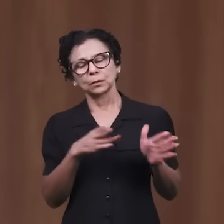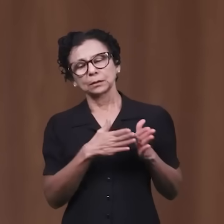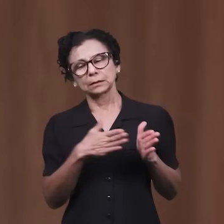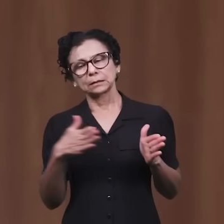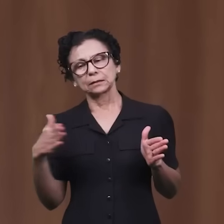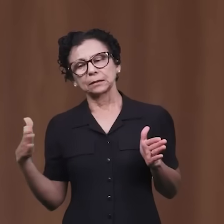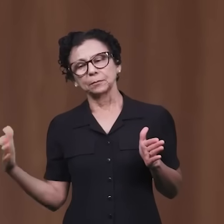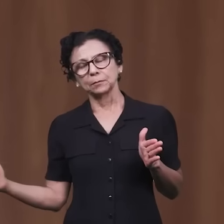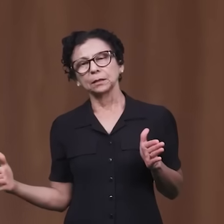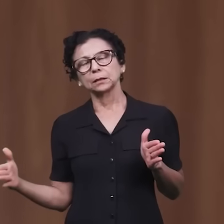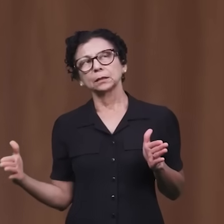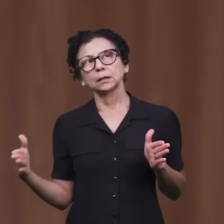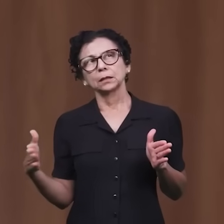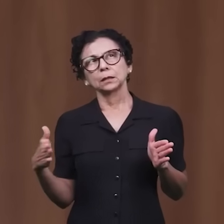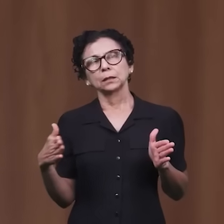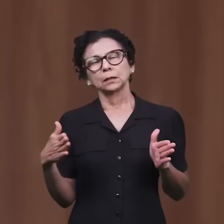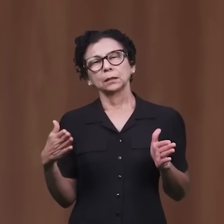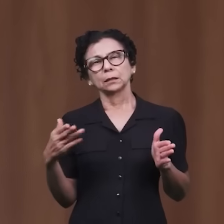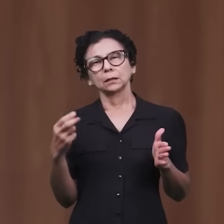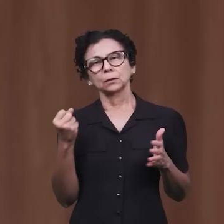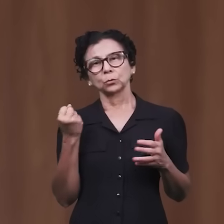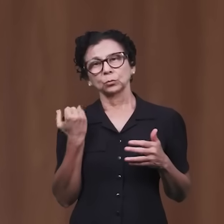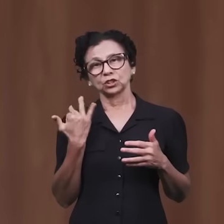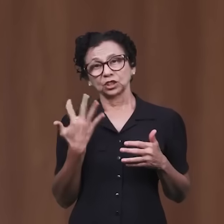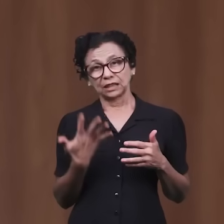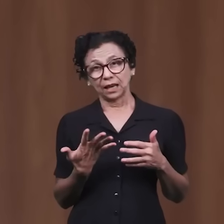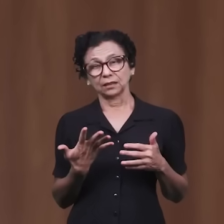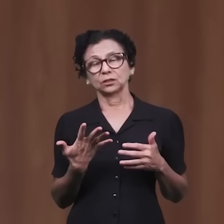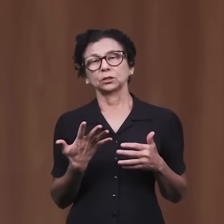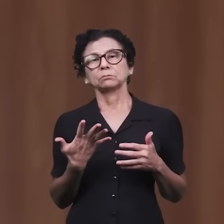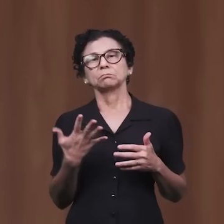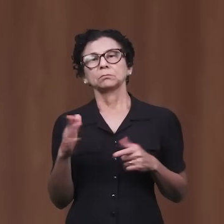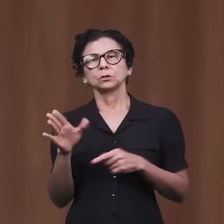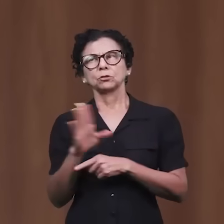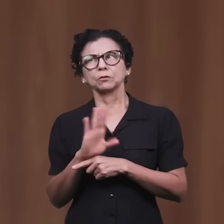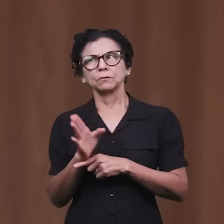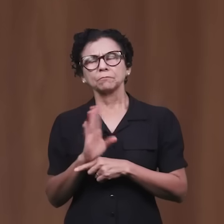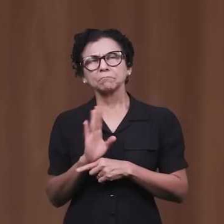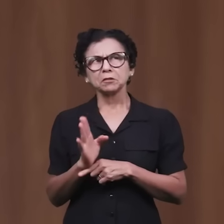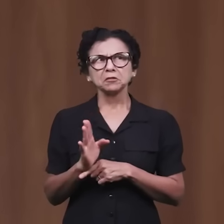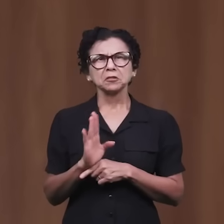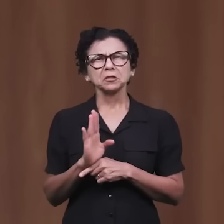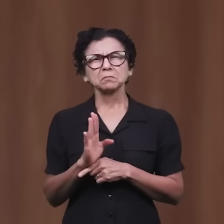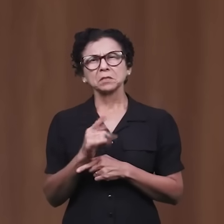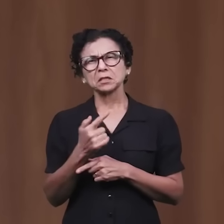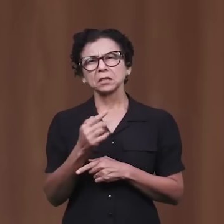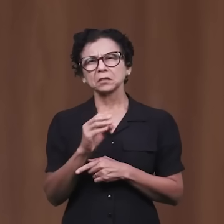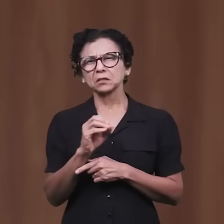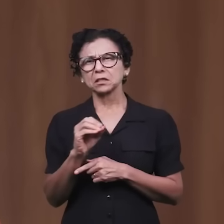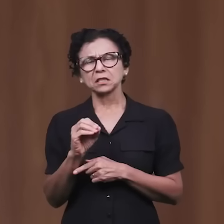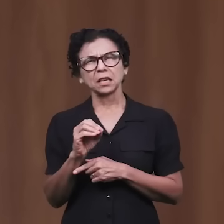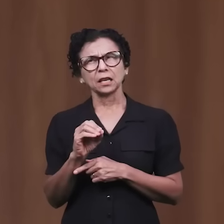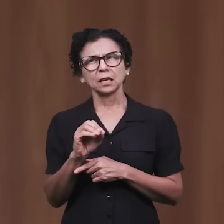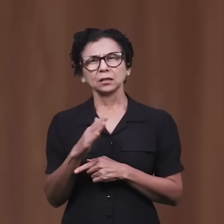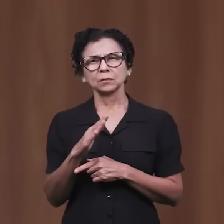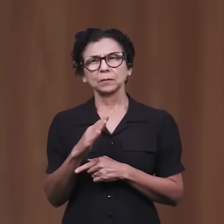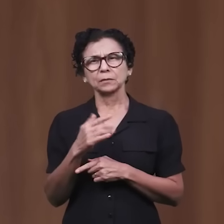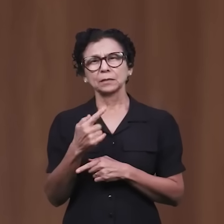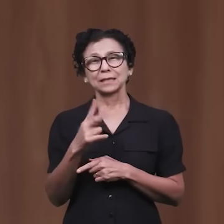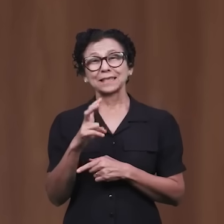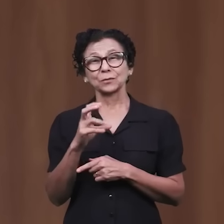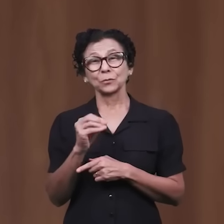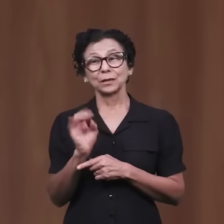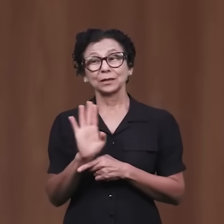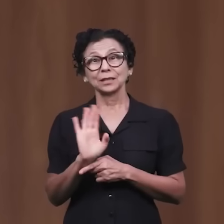semana, só o número de vídeos que vem de crianças intermediárias e adolescentes costuma, no mínimo, 700 a